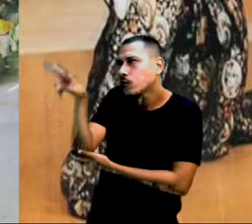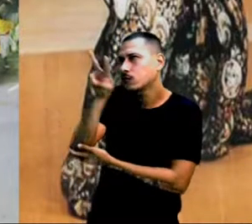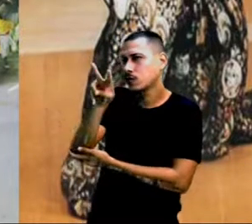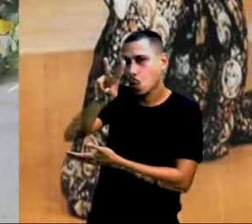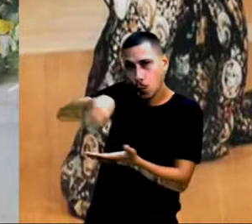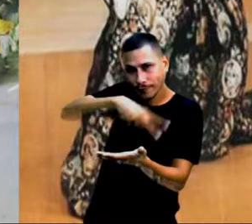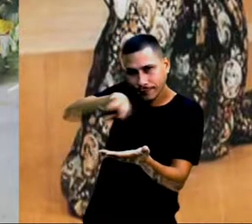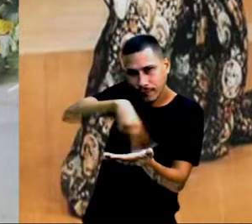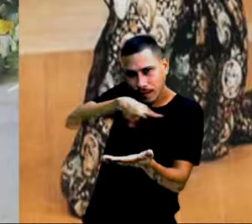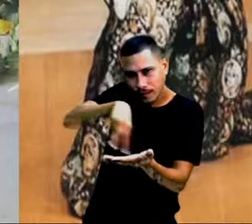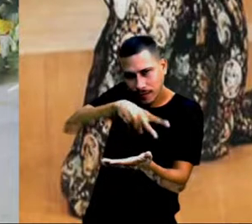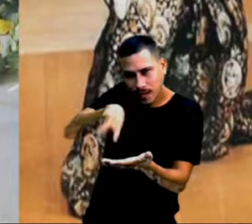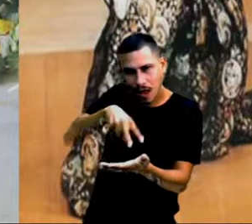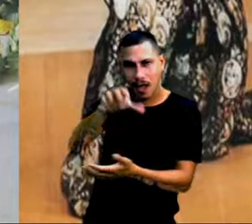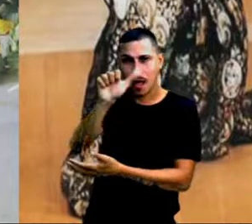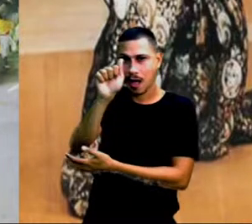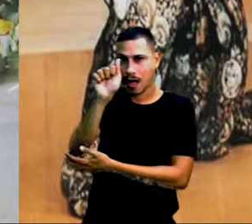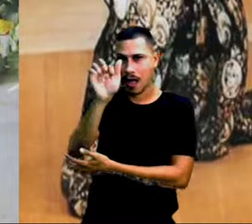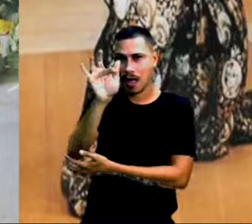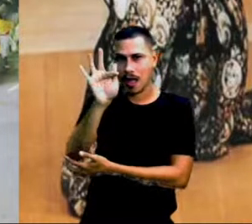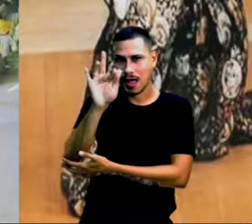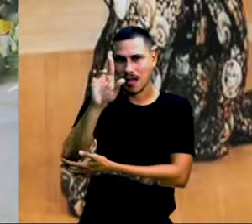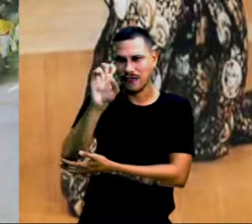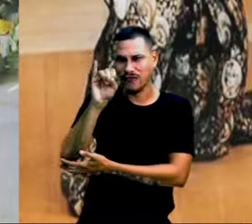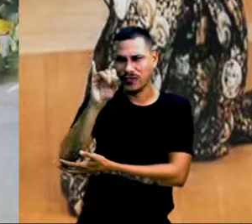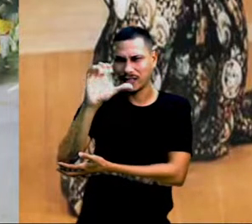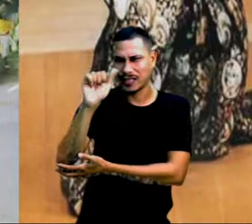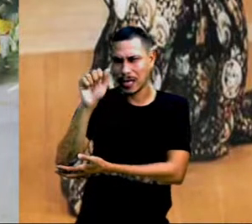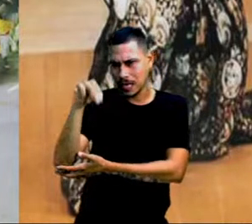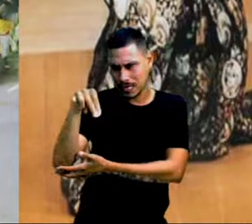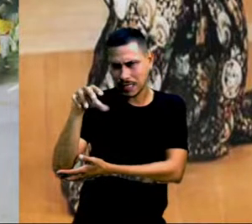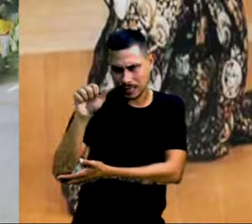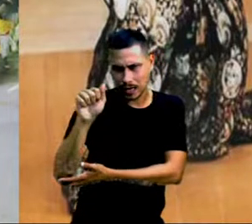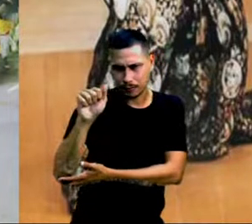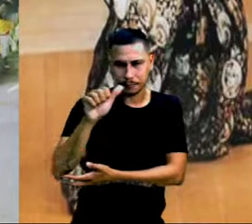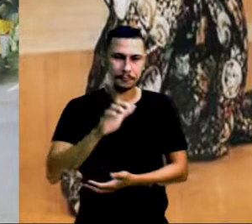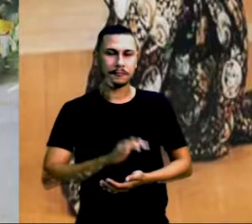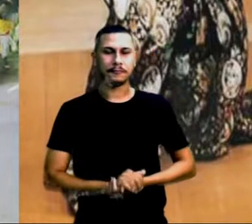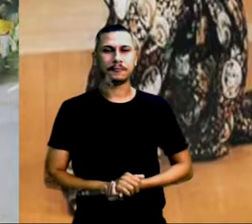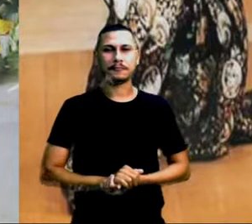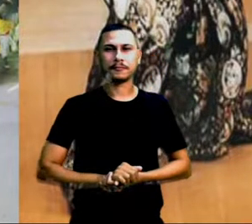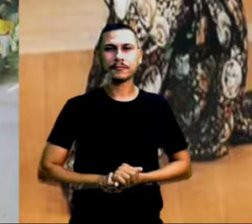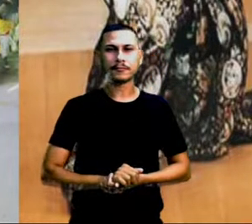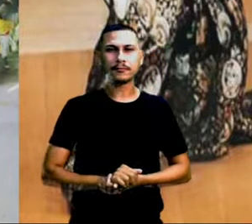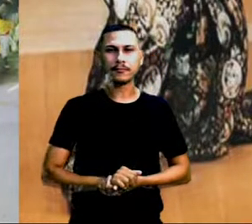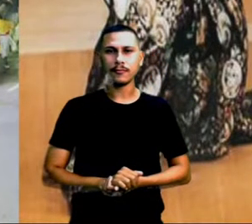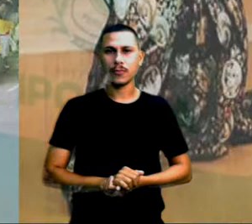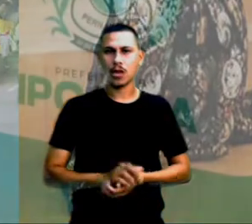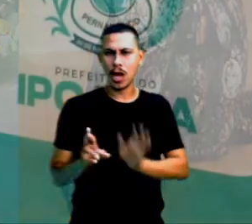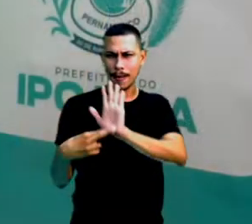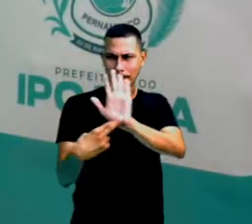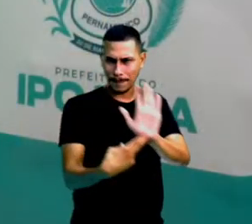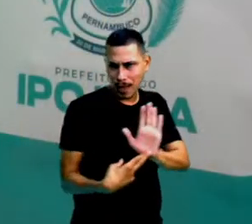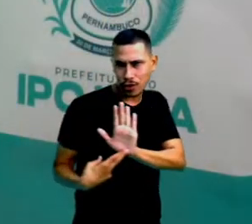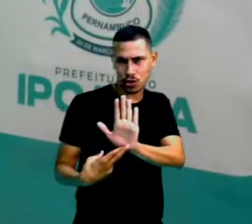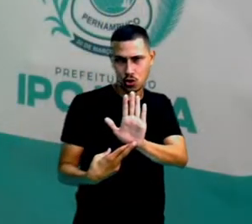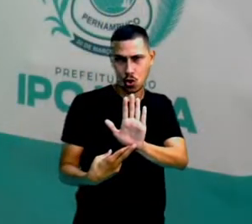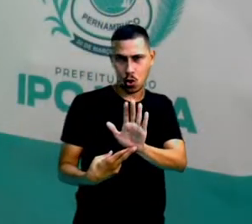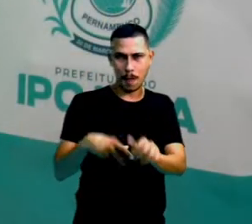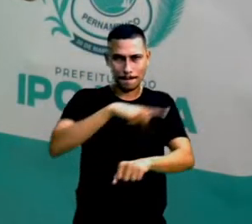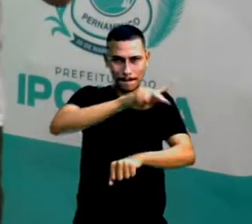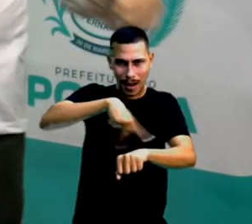uma dança africana, que é o cabodo, ok? Então, a gente tem aqui a representação da